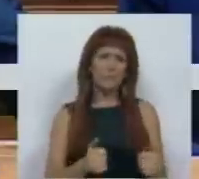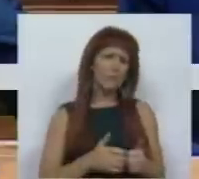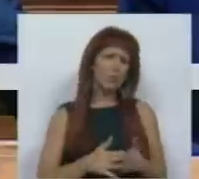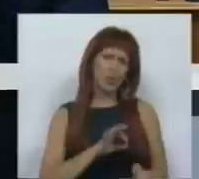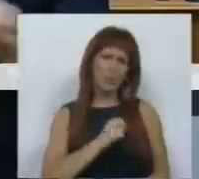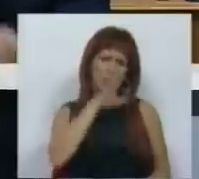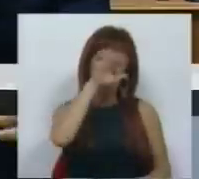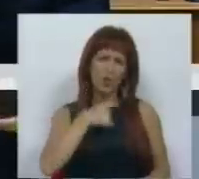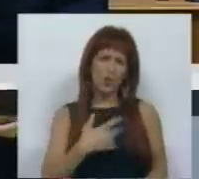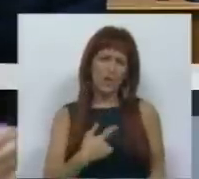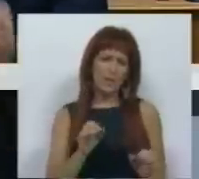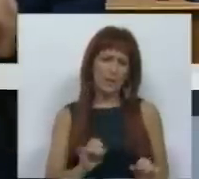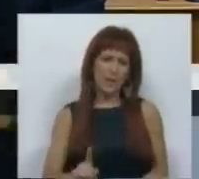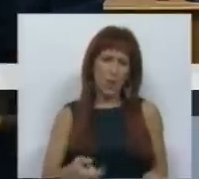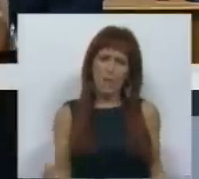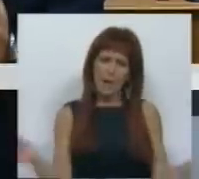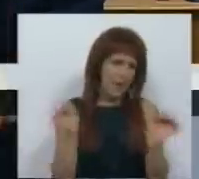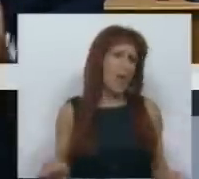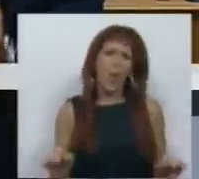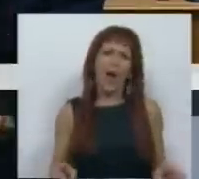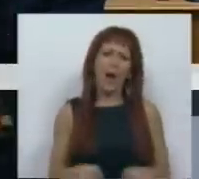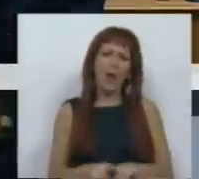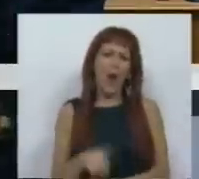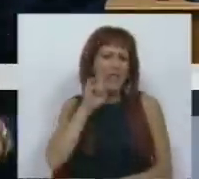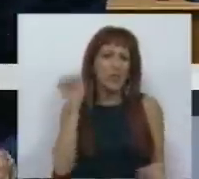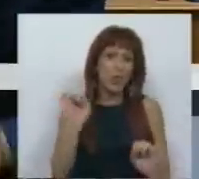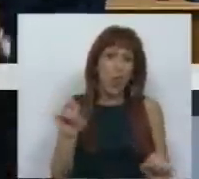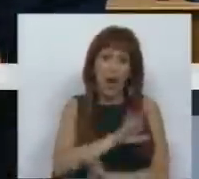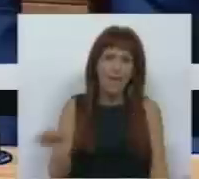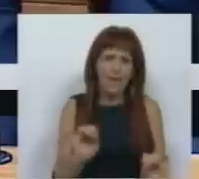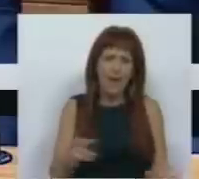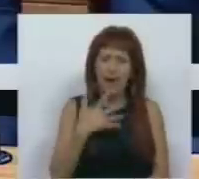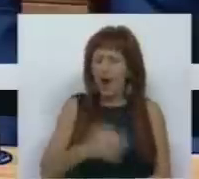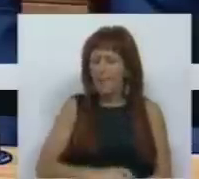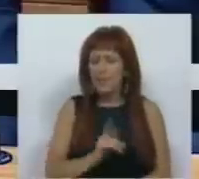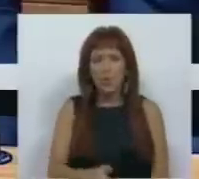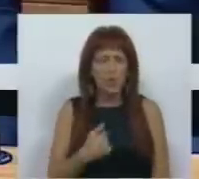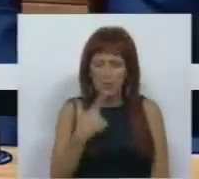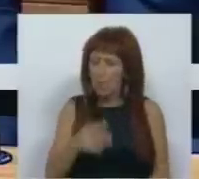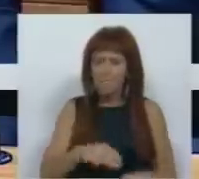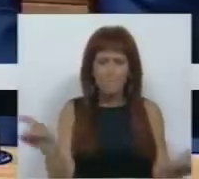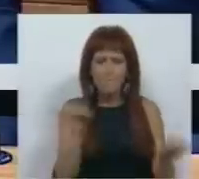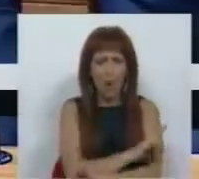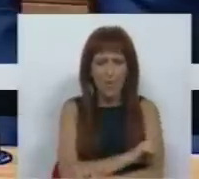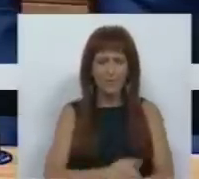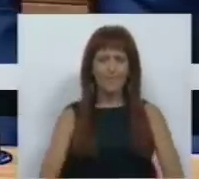Sr. Primeiro-Ministro, o que nós temos é uma certeza, é que ninguém está seguro. Isso é absolutamente inaceitável.